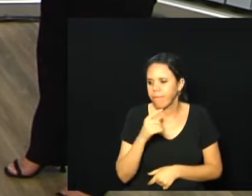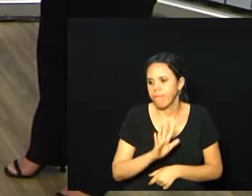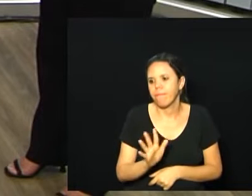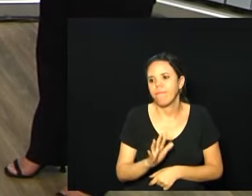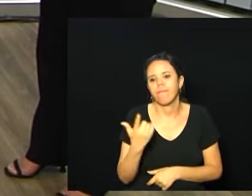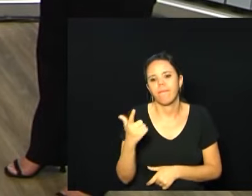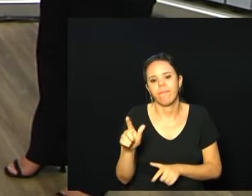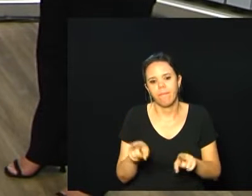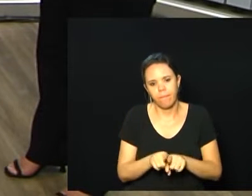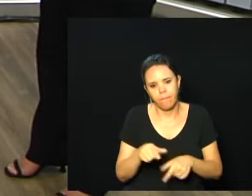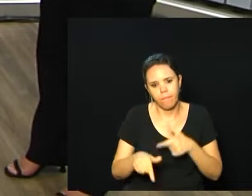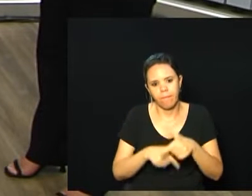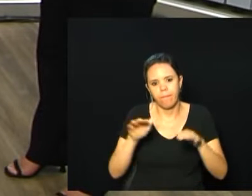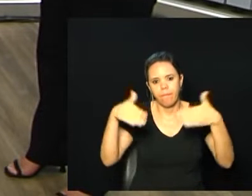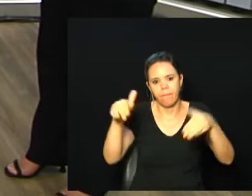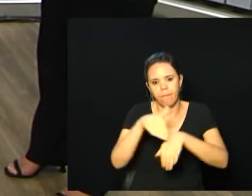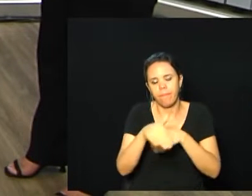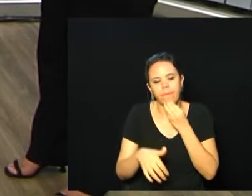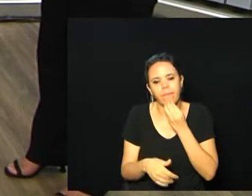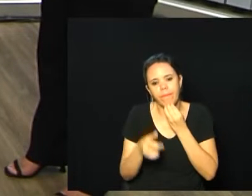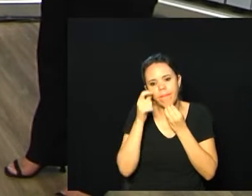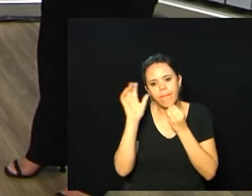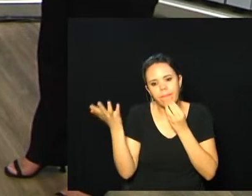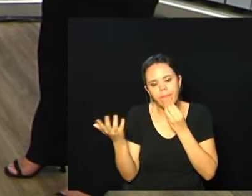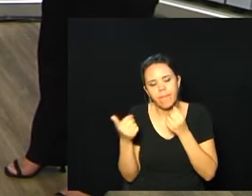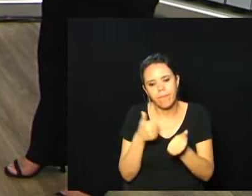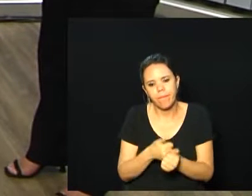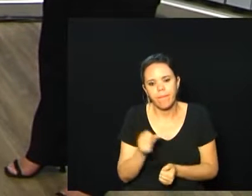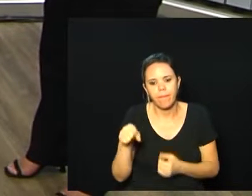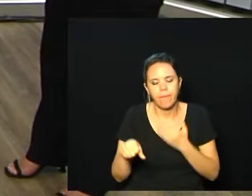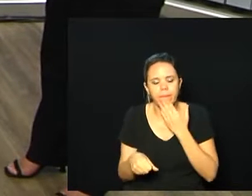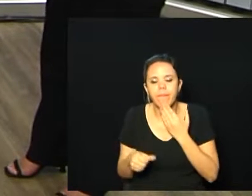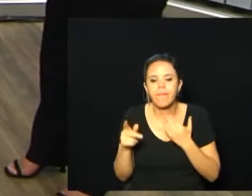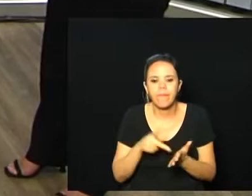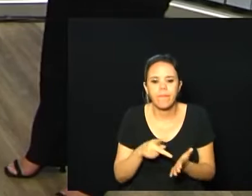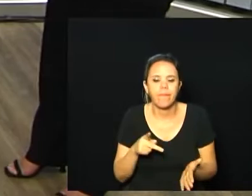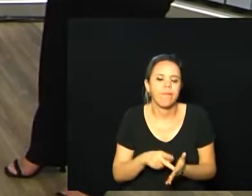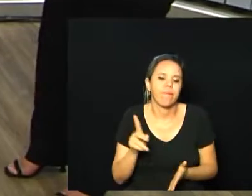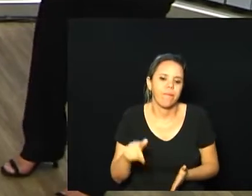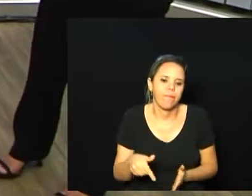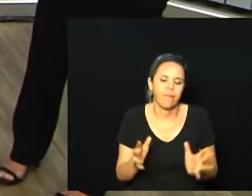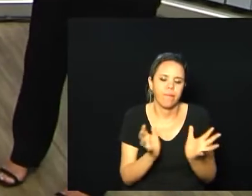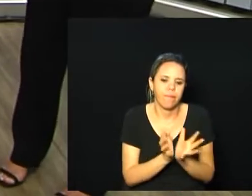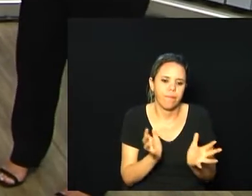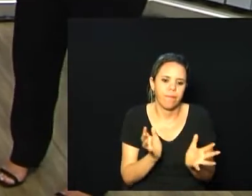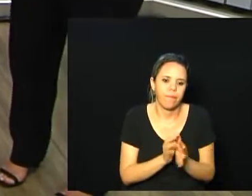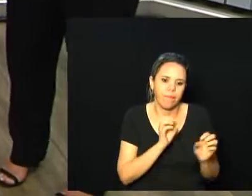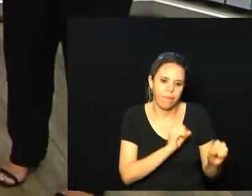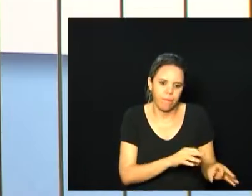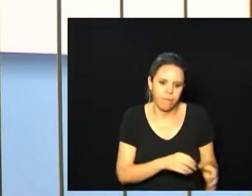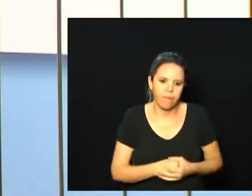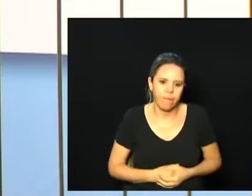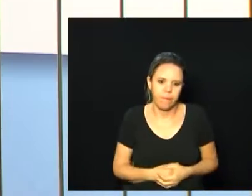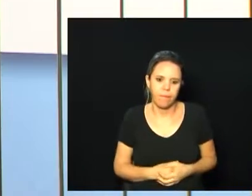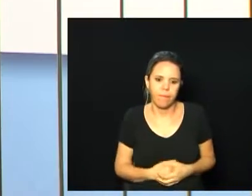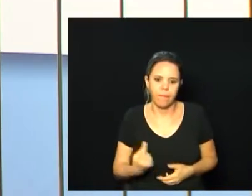né? Muitas também trabalham na rua. Vamos ver o que está acontecendo de perto. É isso mesmo. E uma delas foi a Comissão de Educação, que